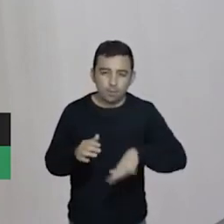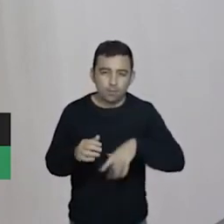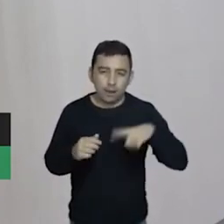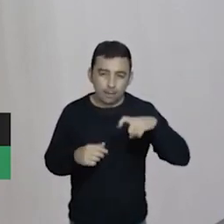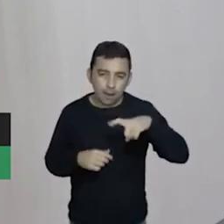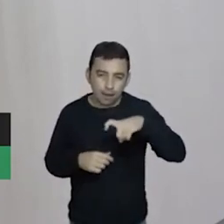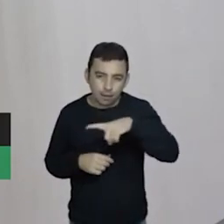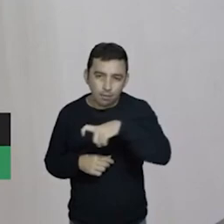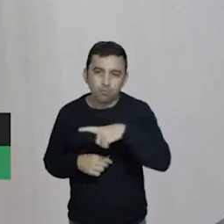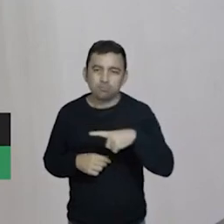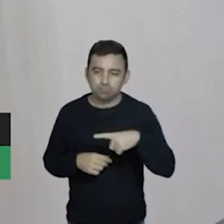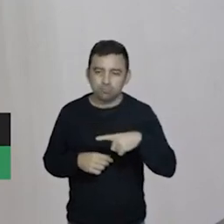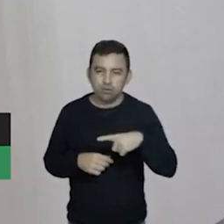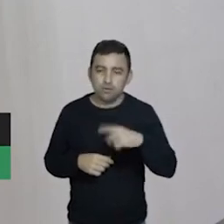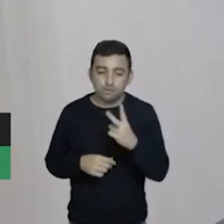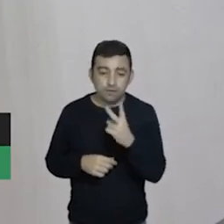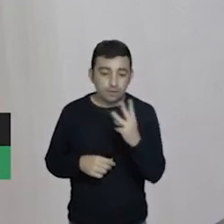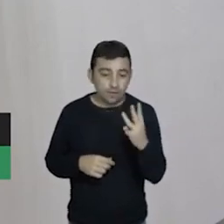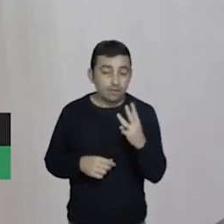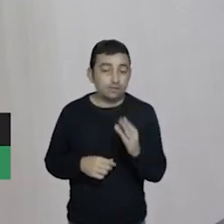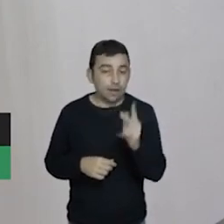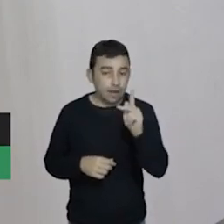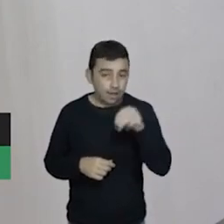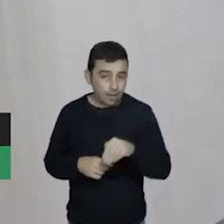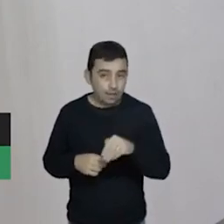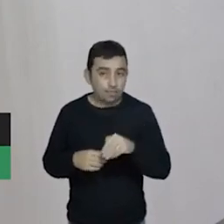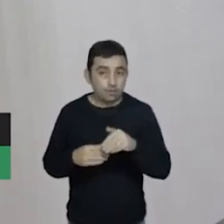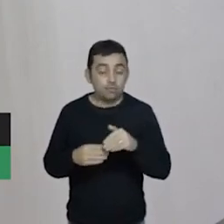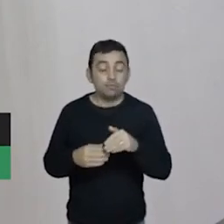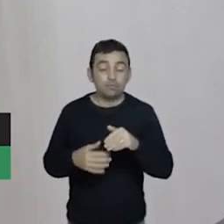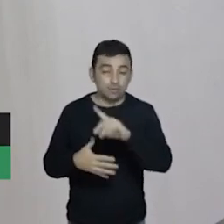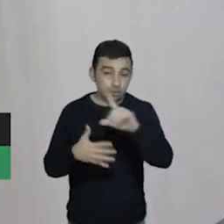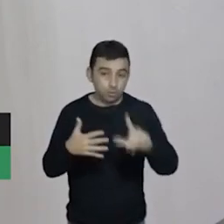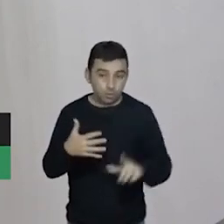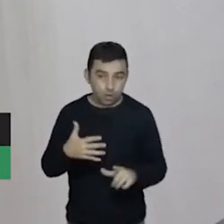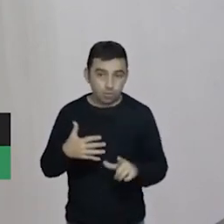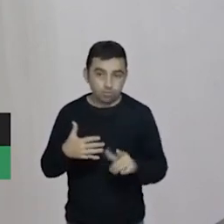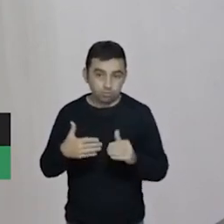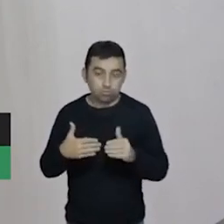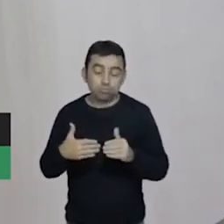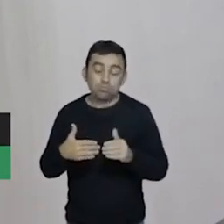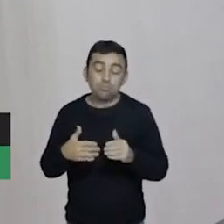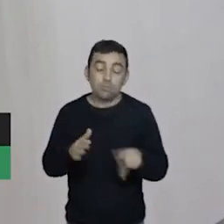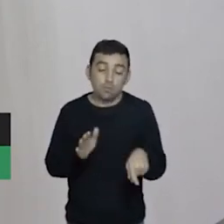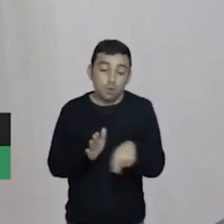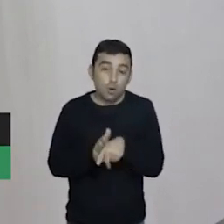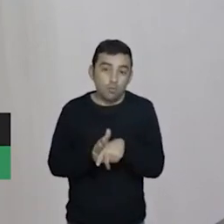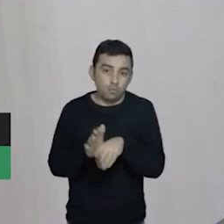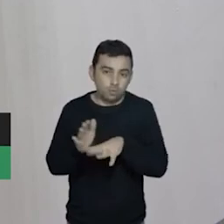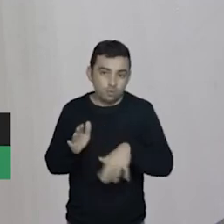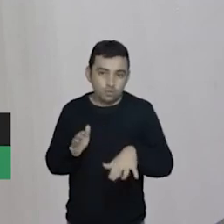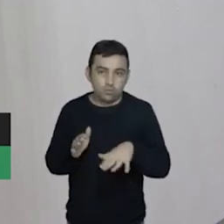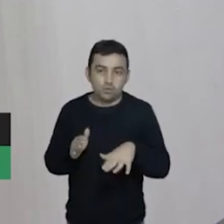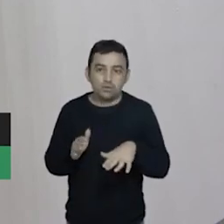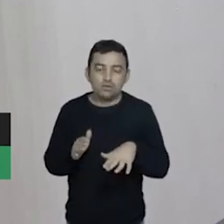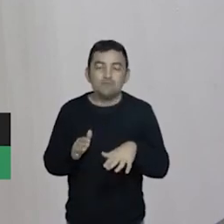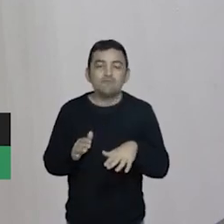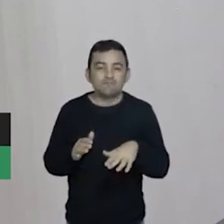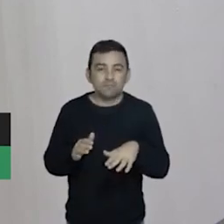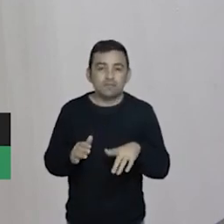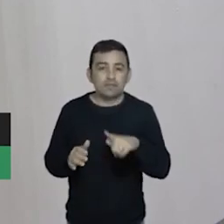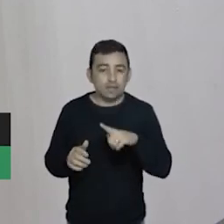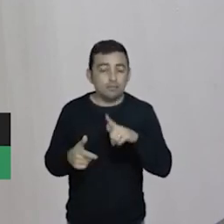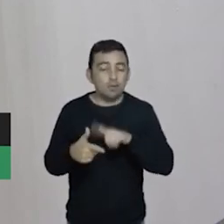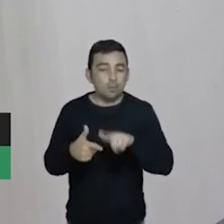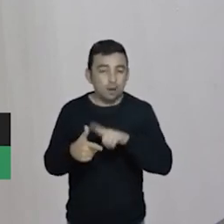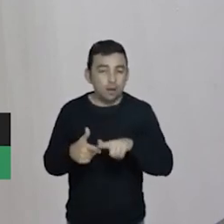a 23 km da Costa do mar territorial do Estado Gaúcho invade a competência da União